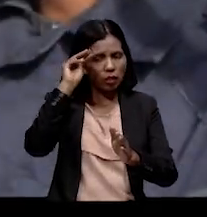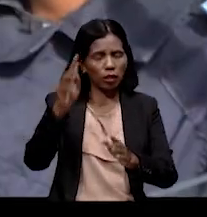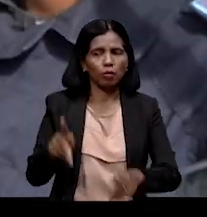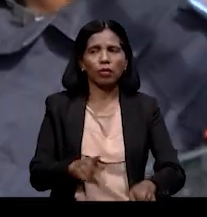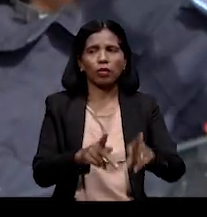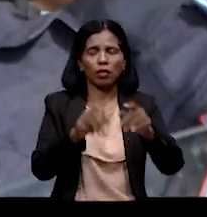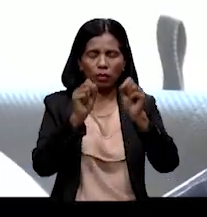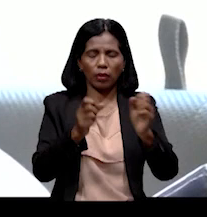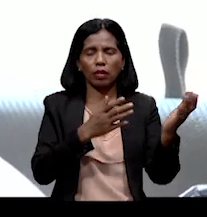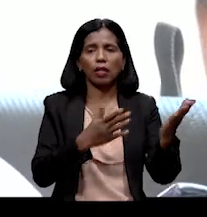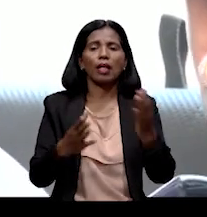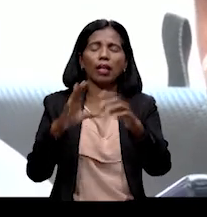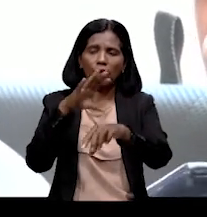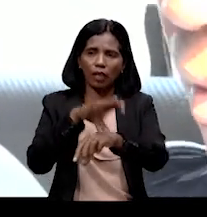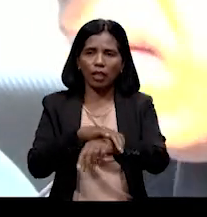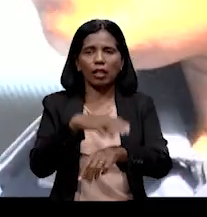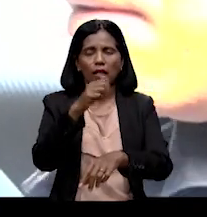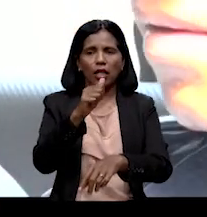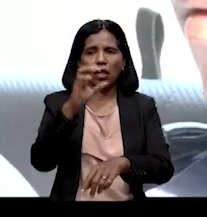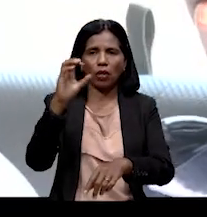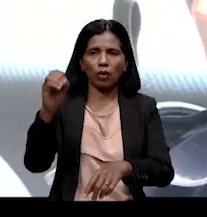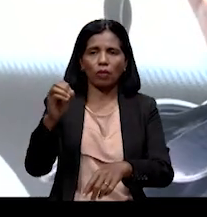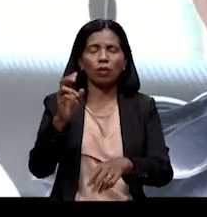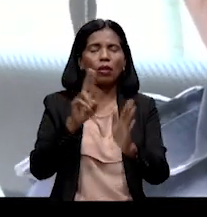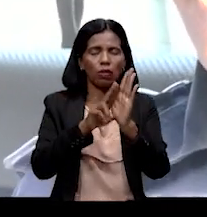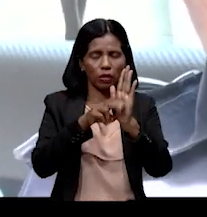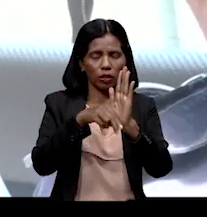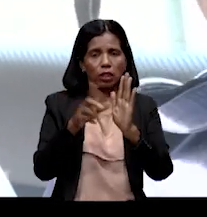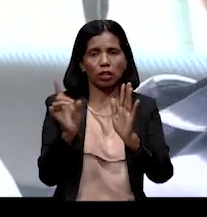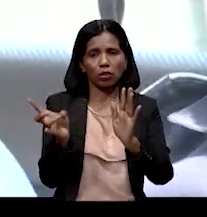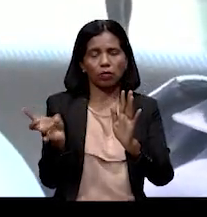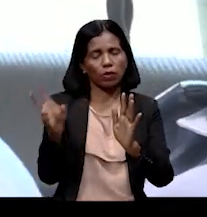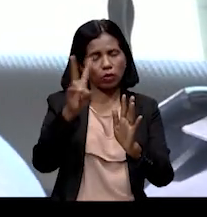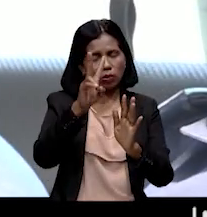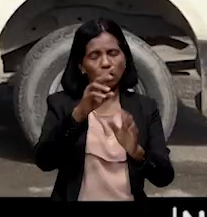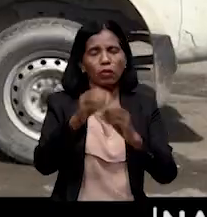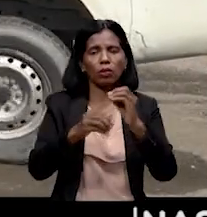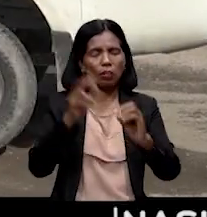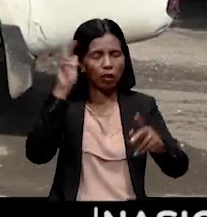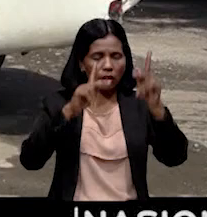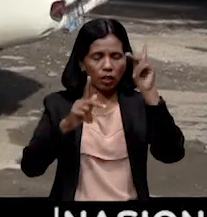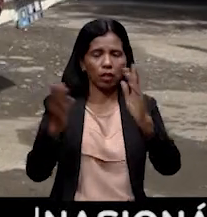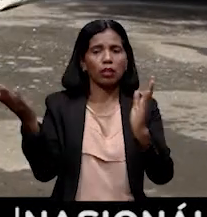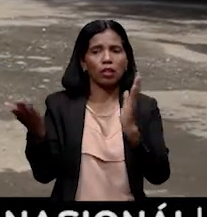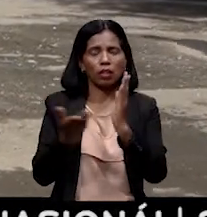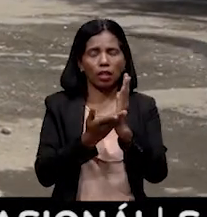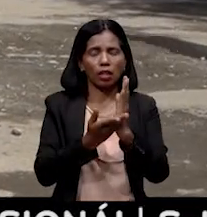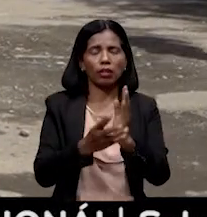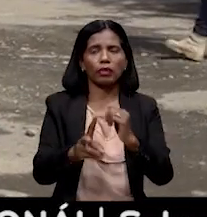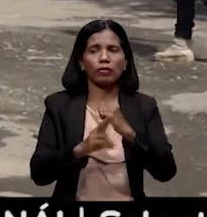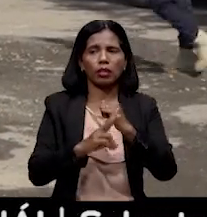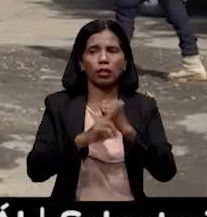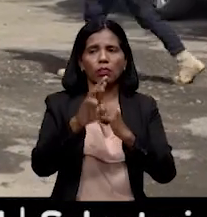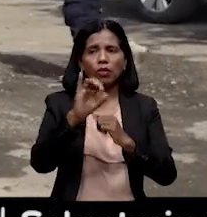Nebele detém suspeito AO durante horas sit nulo recém rua. Relaciona o caso tentativa homicídio a sua vítima Rosita